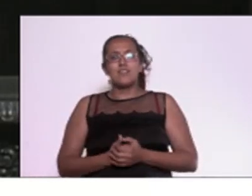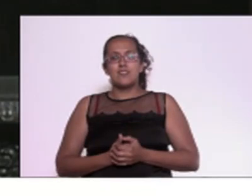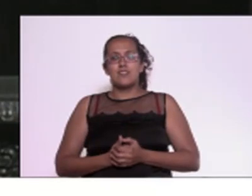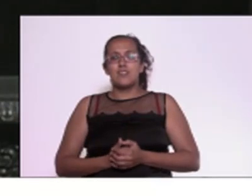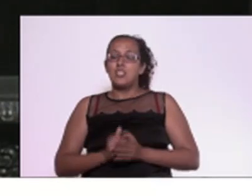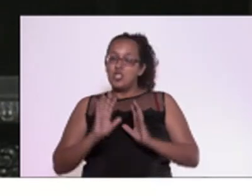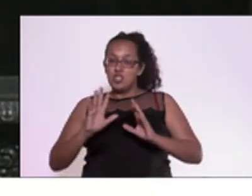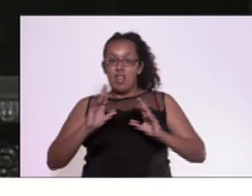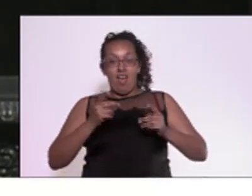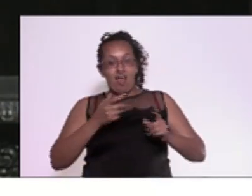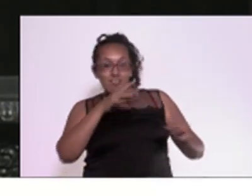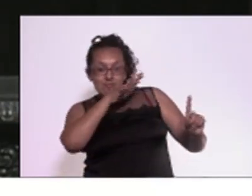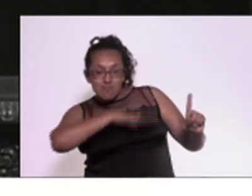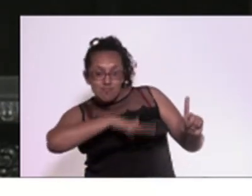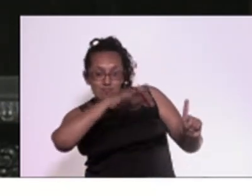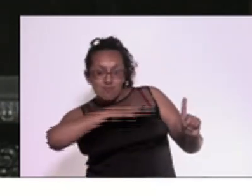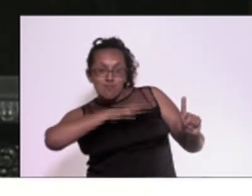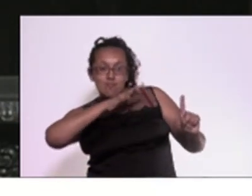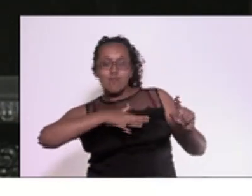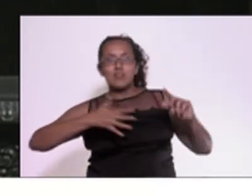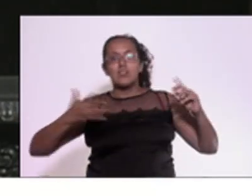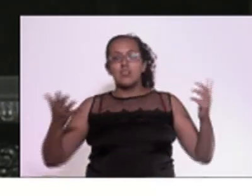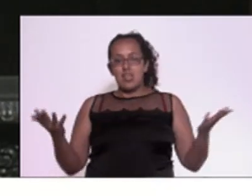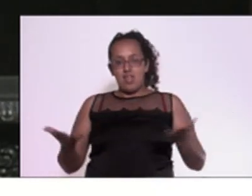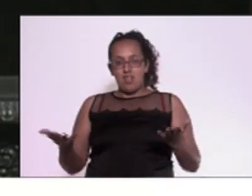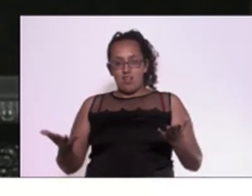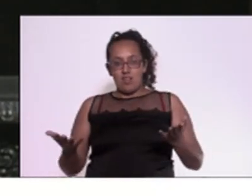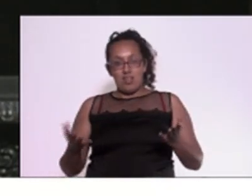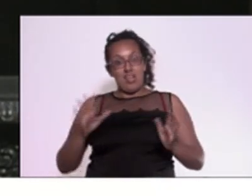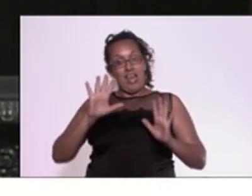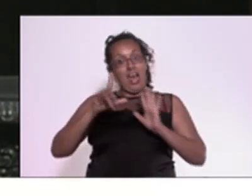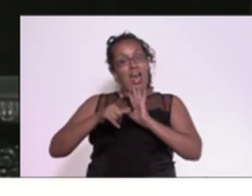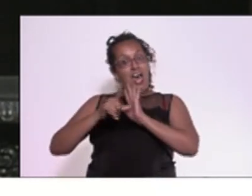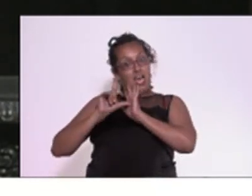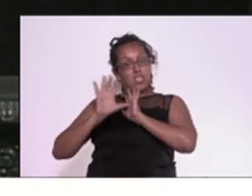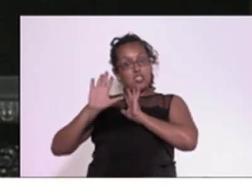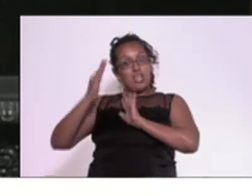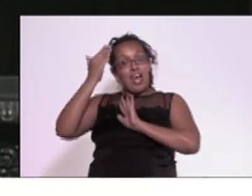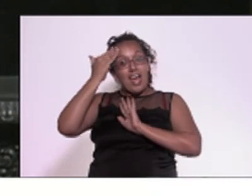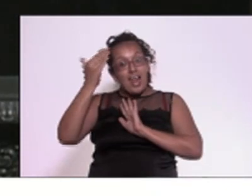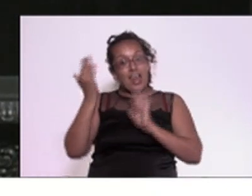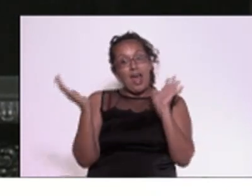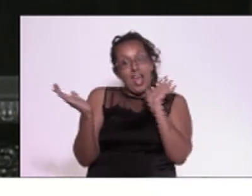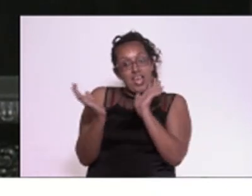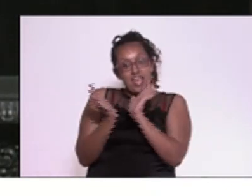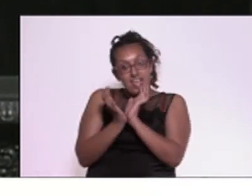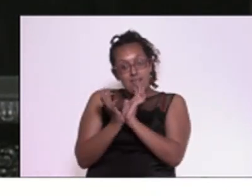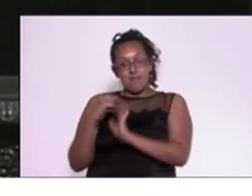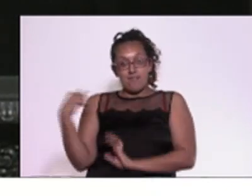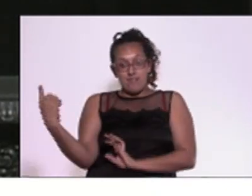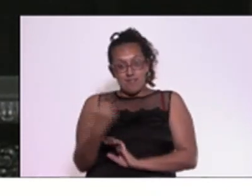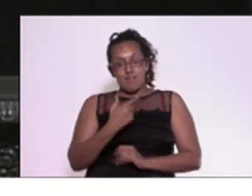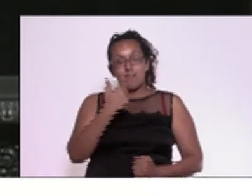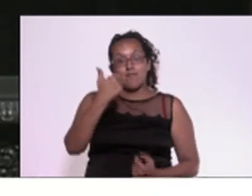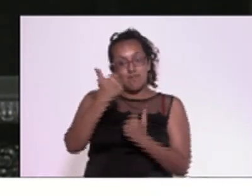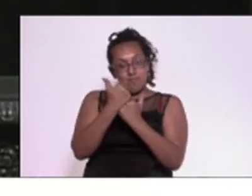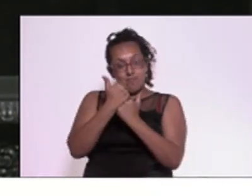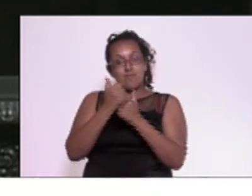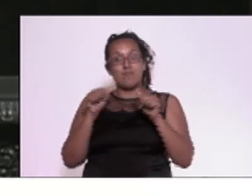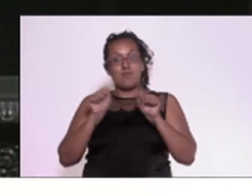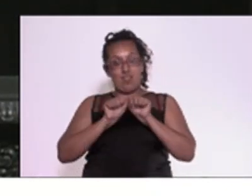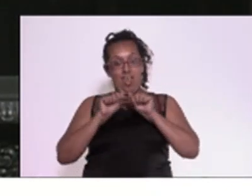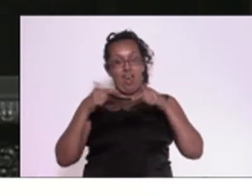rudes, um de costa para o outro, de forma que as lavadeiras, essas sim, ficavam uma de frente para a outra, a